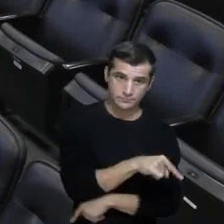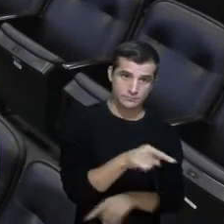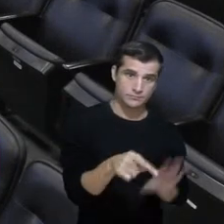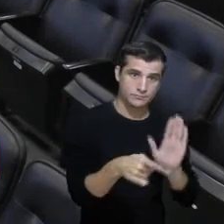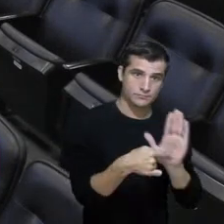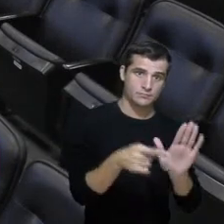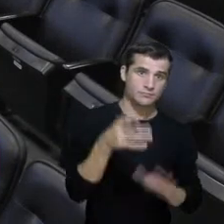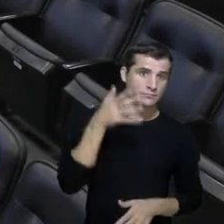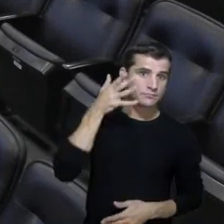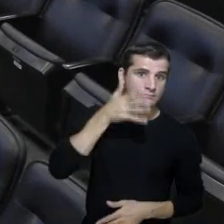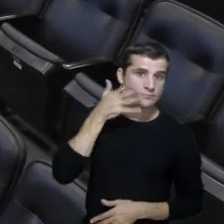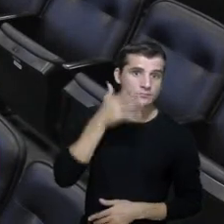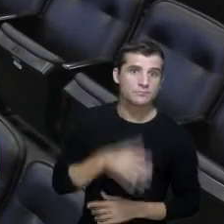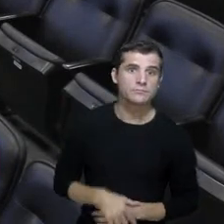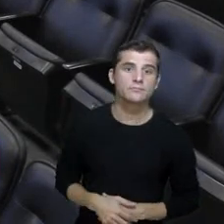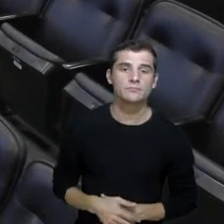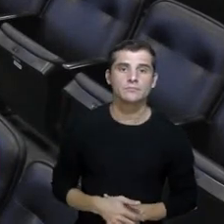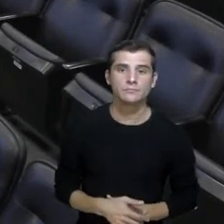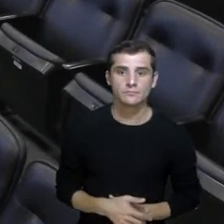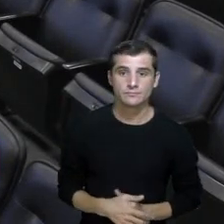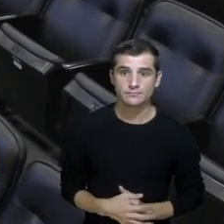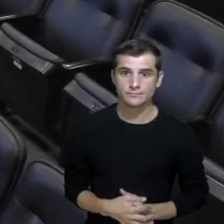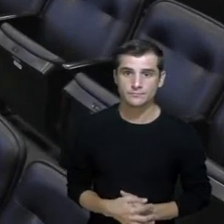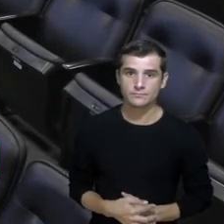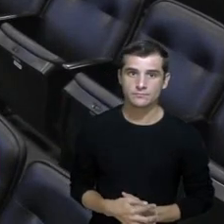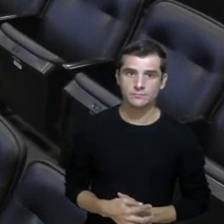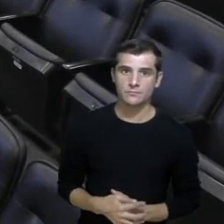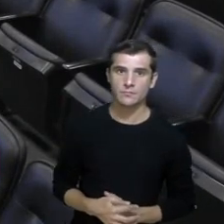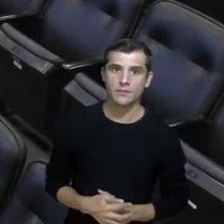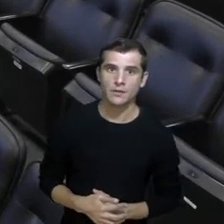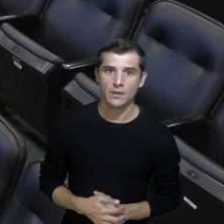gente não perder ninguém